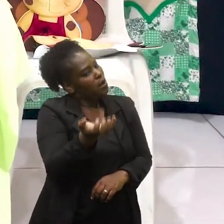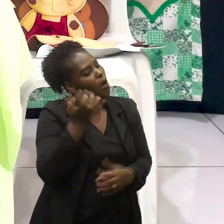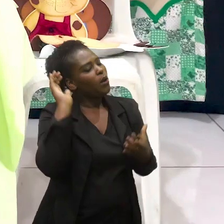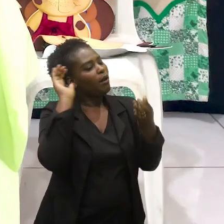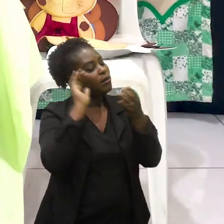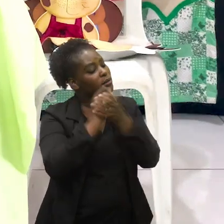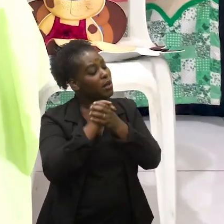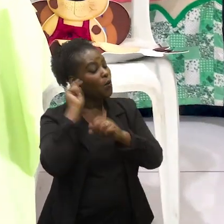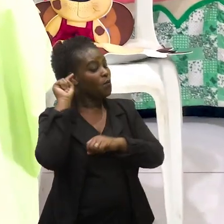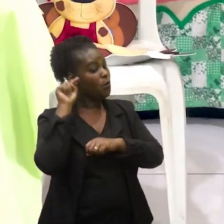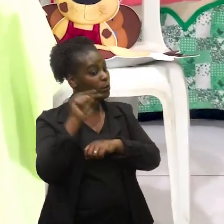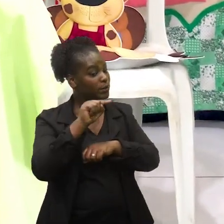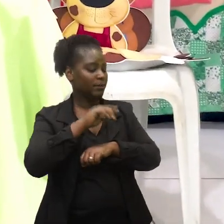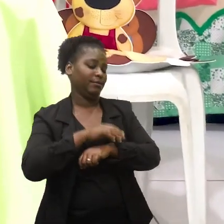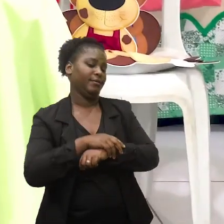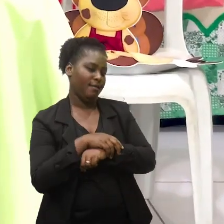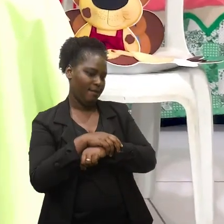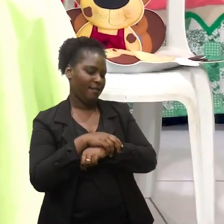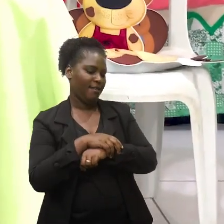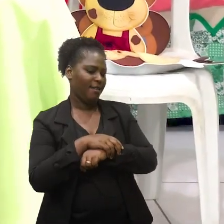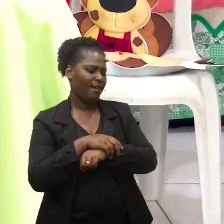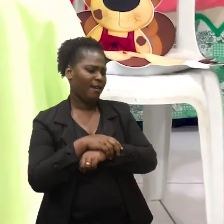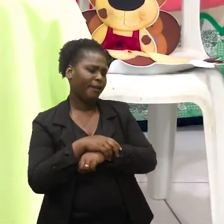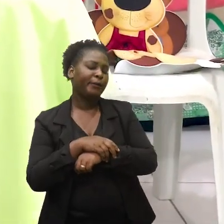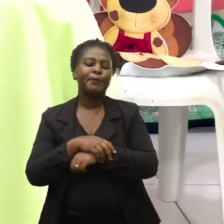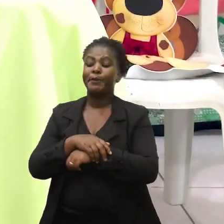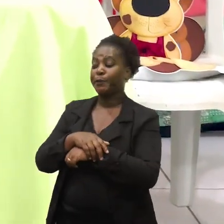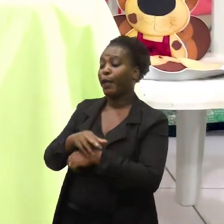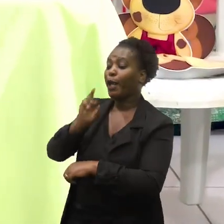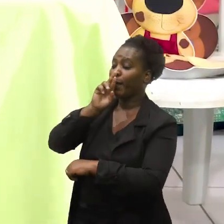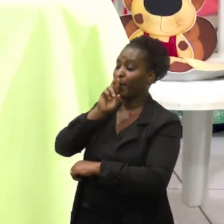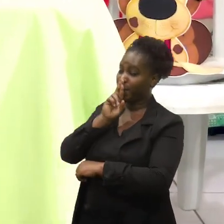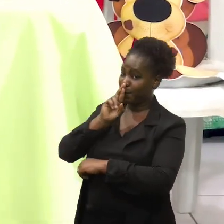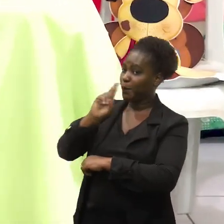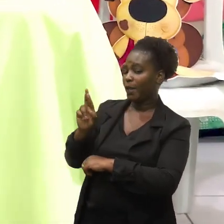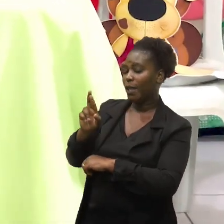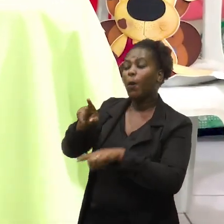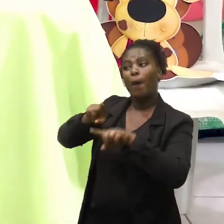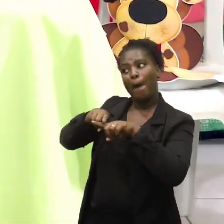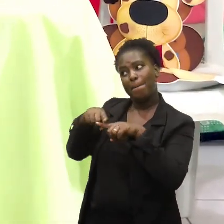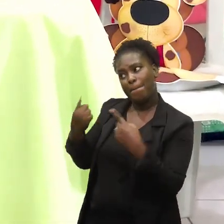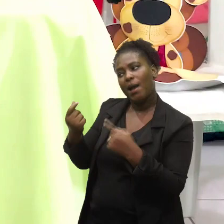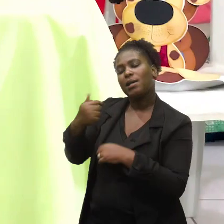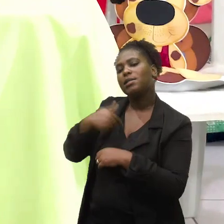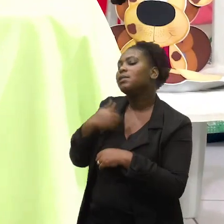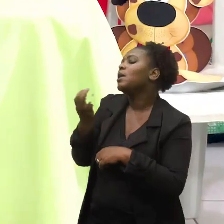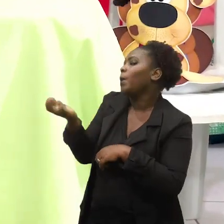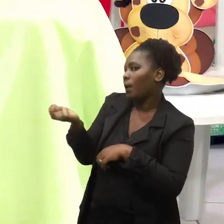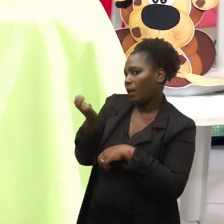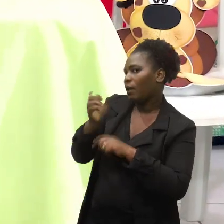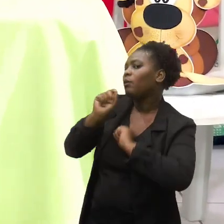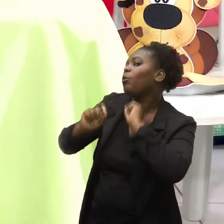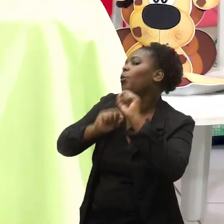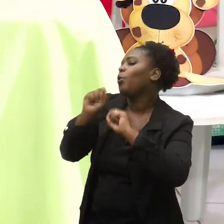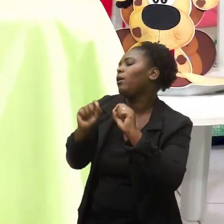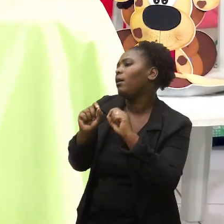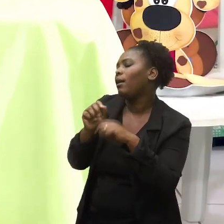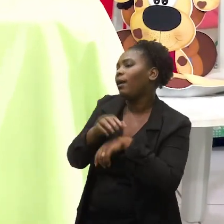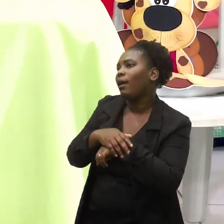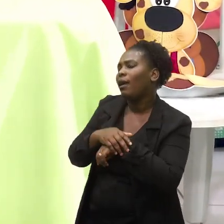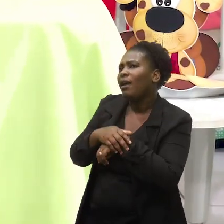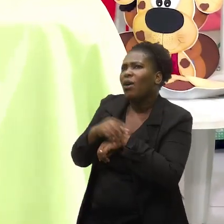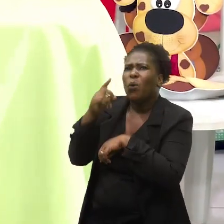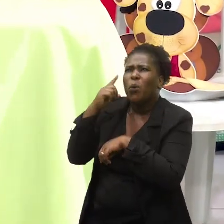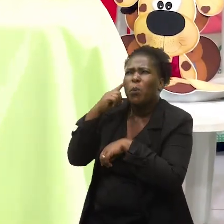você. Aí a Baratinha disse: mas eu preciso ver seu som, que eu tenho muito medo de